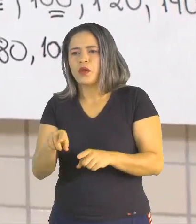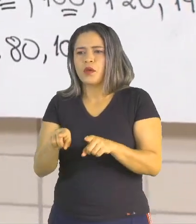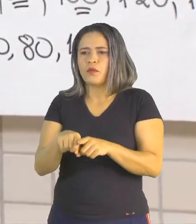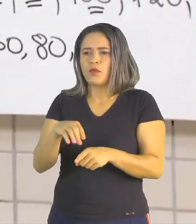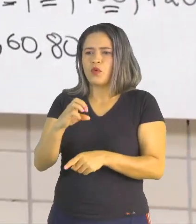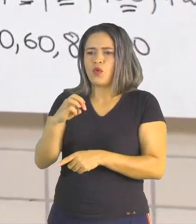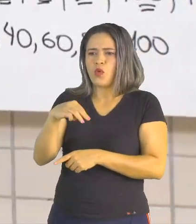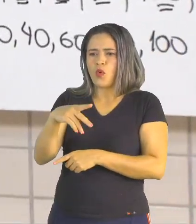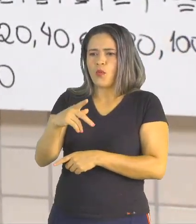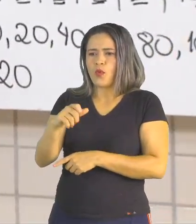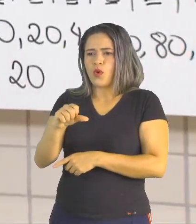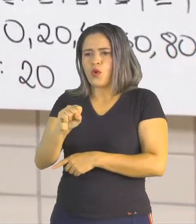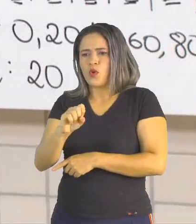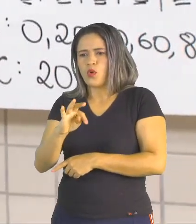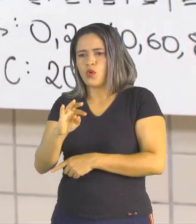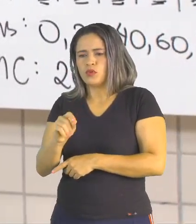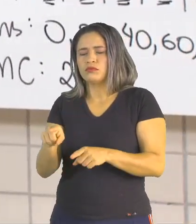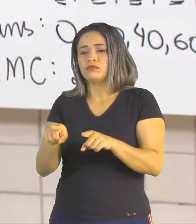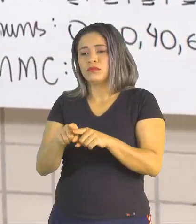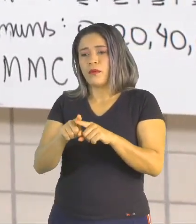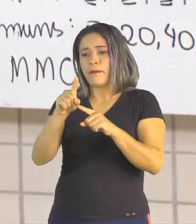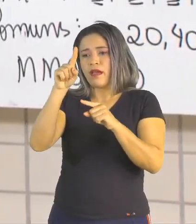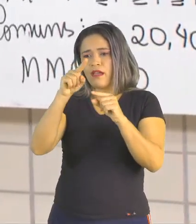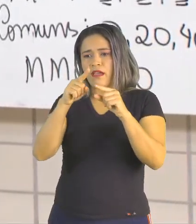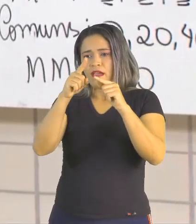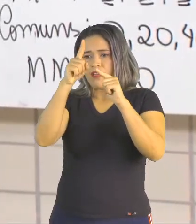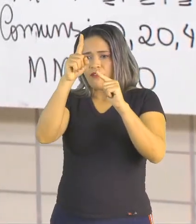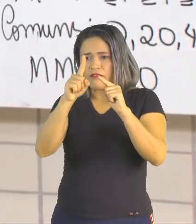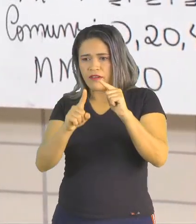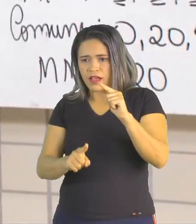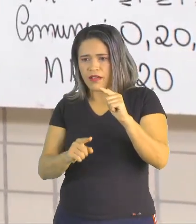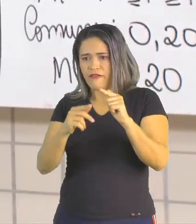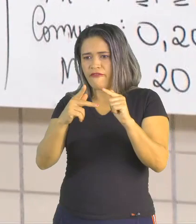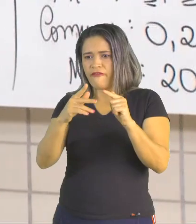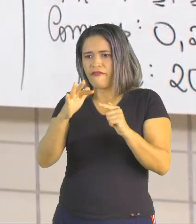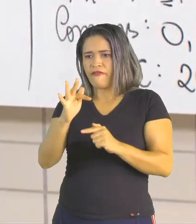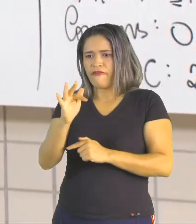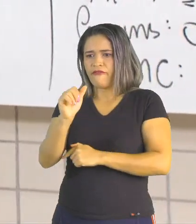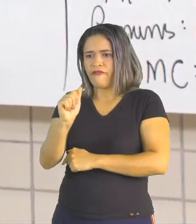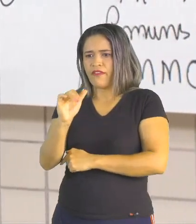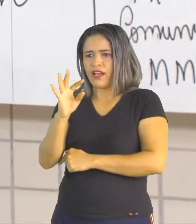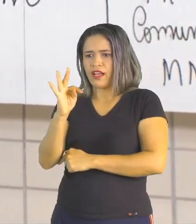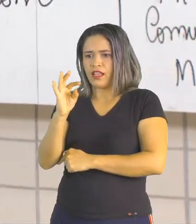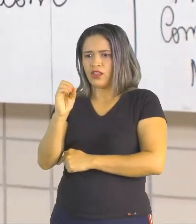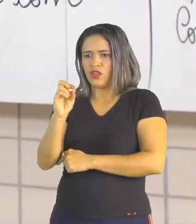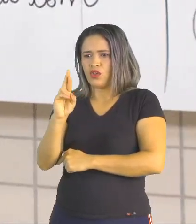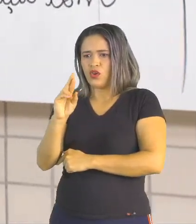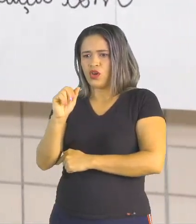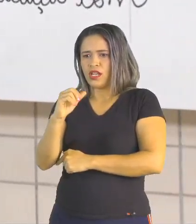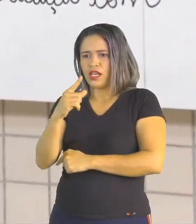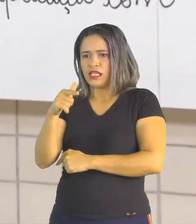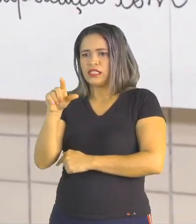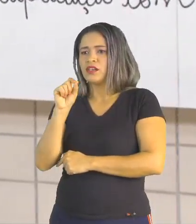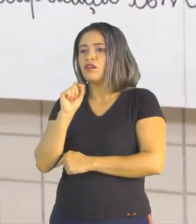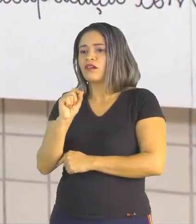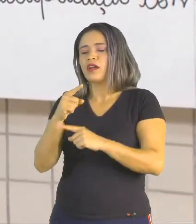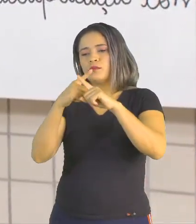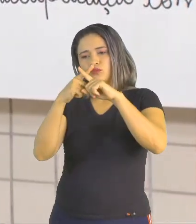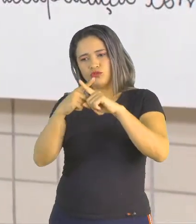compostos. Expliquei a fatoração, que é uma multiplicação. Lembra? Usando